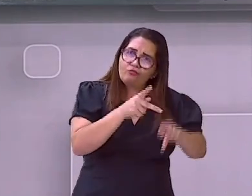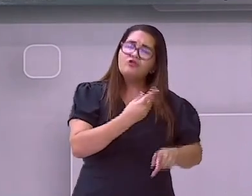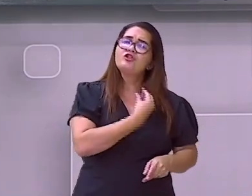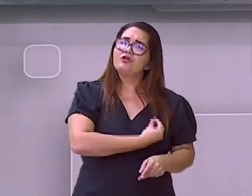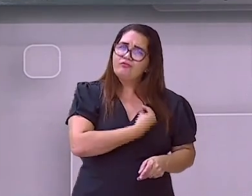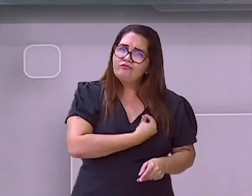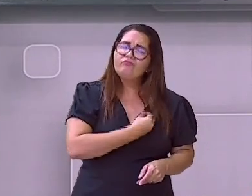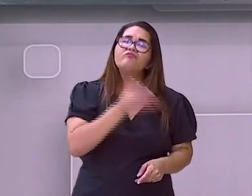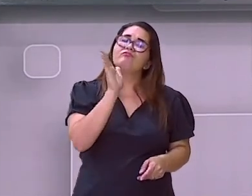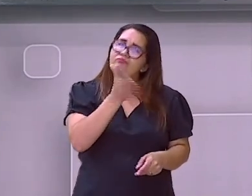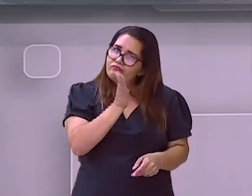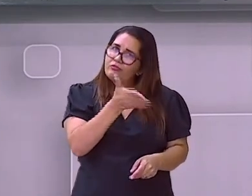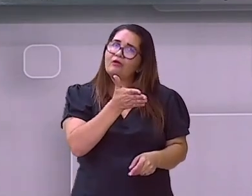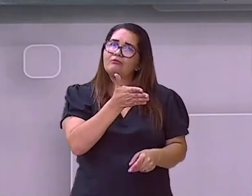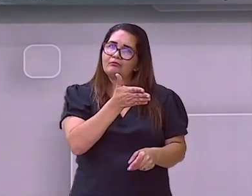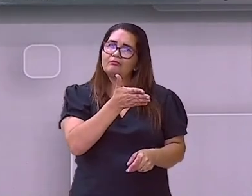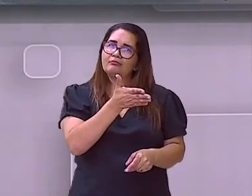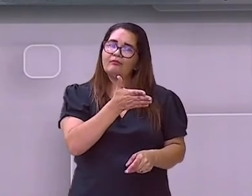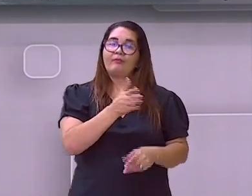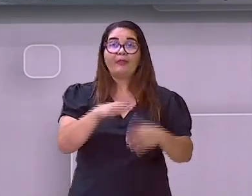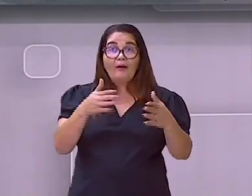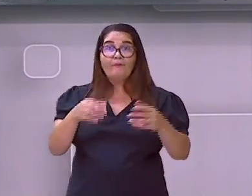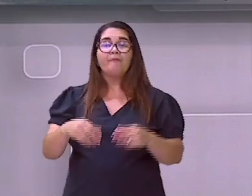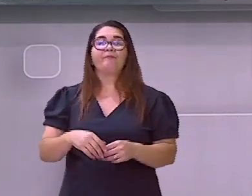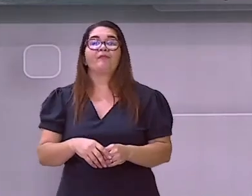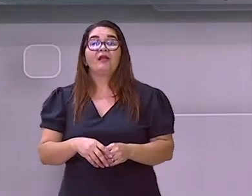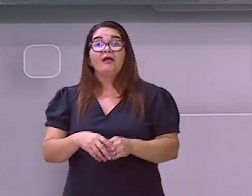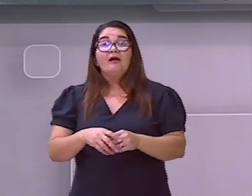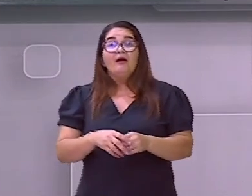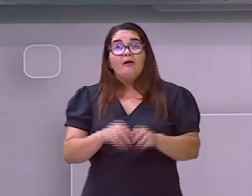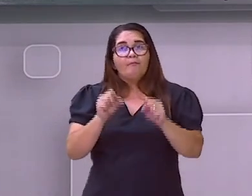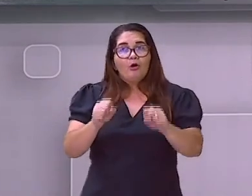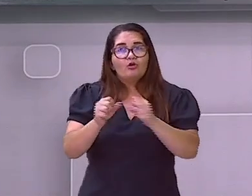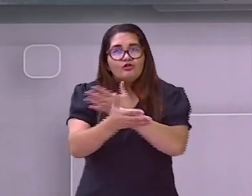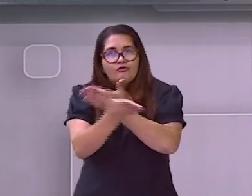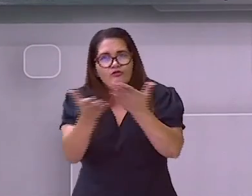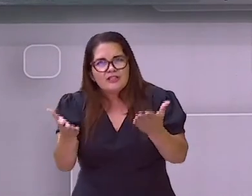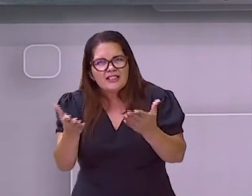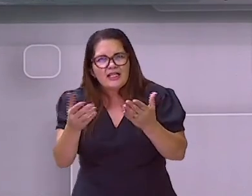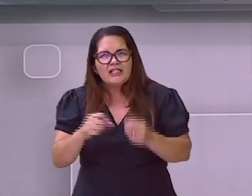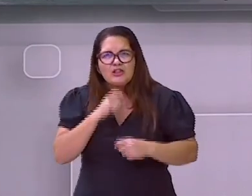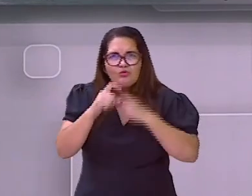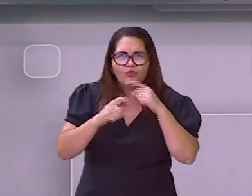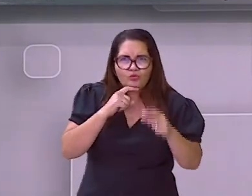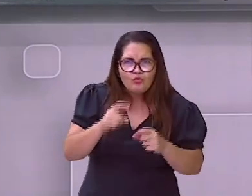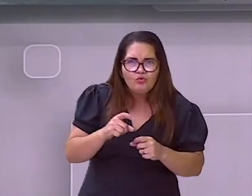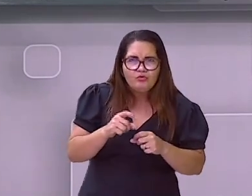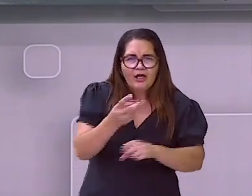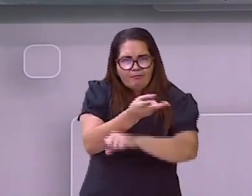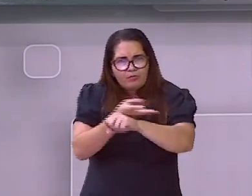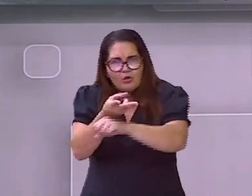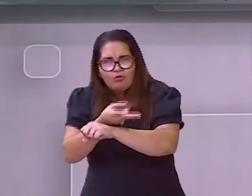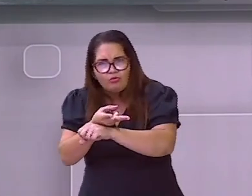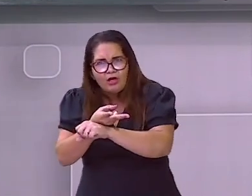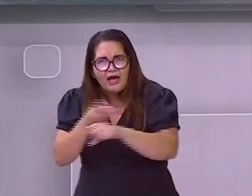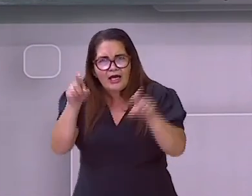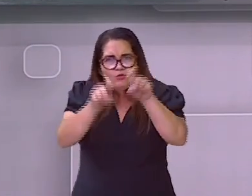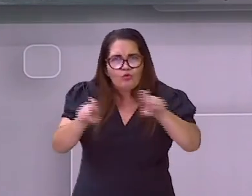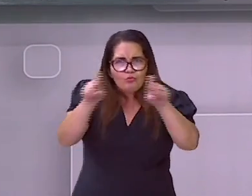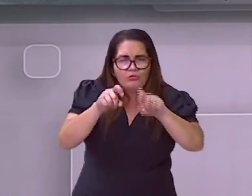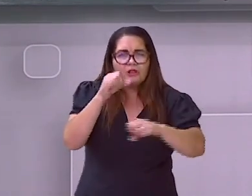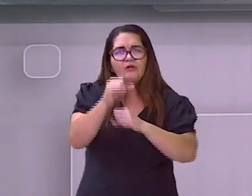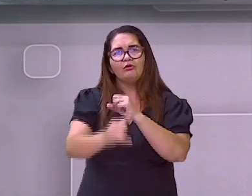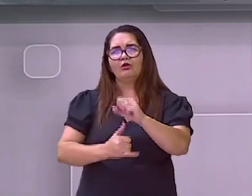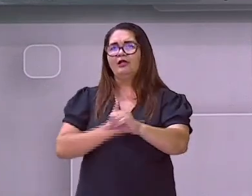vai encontrar que tinham estruturas sociais que estavam,